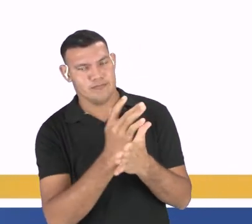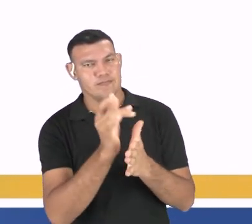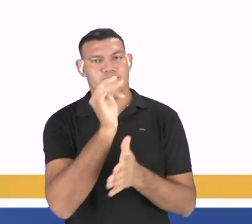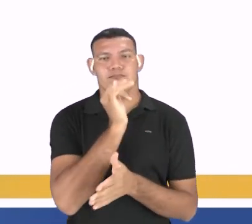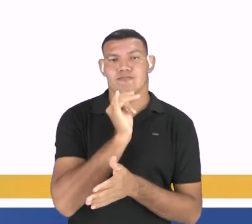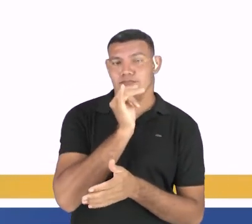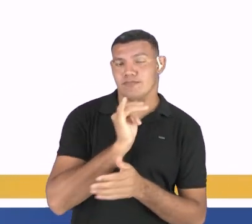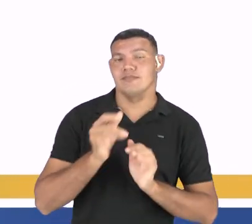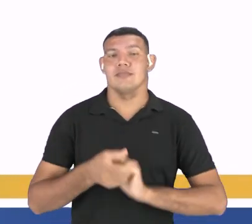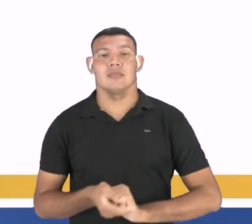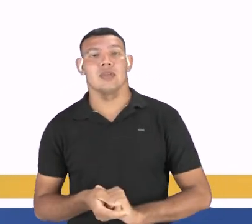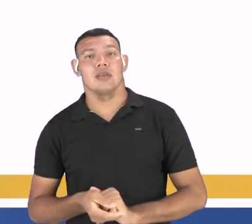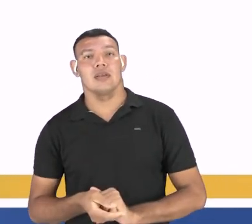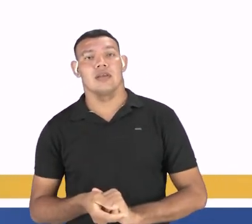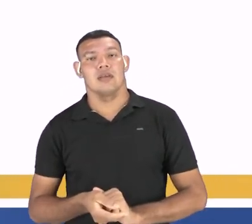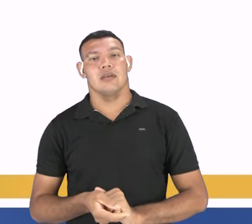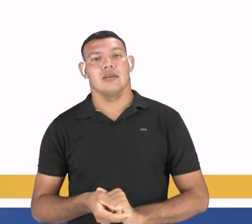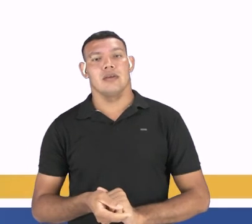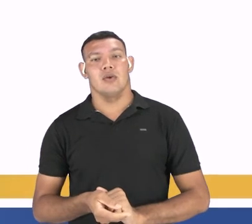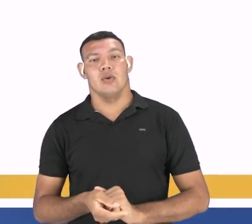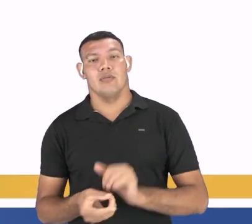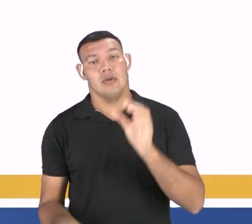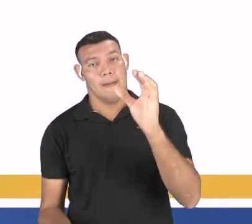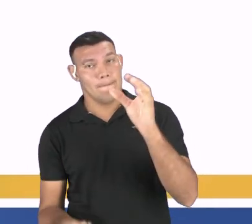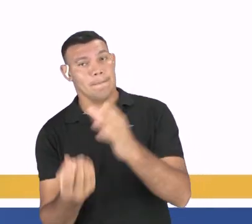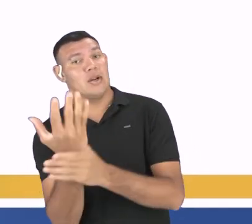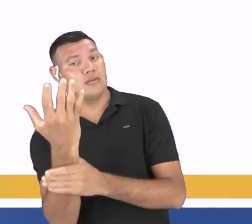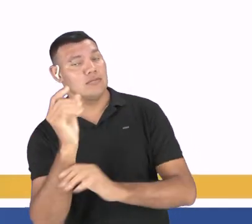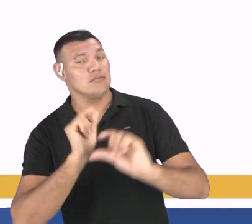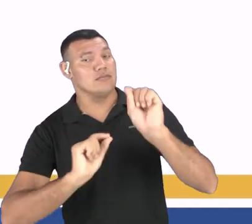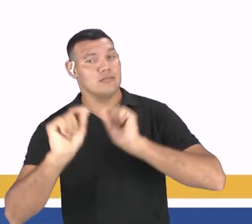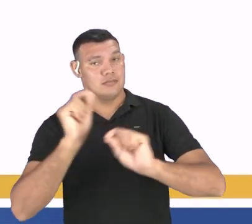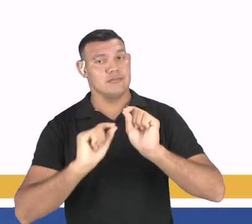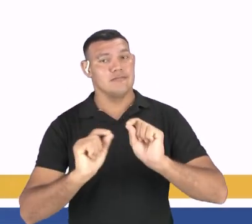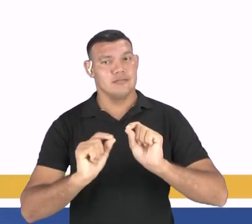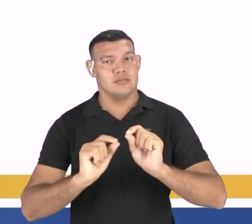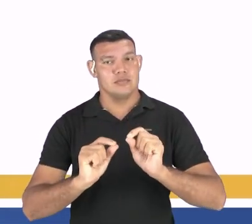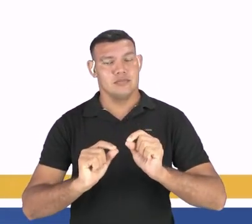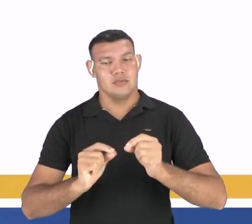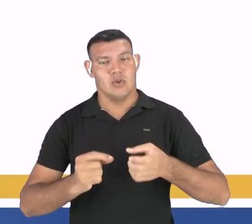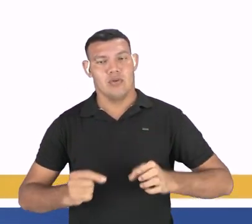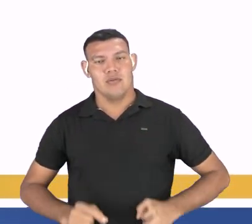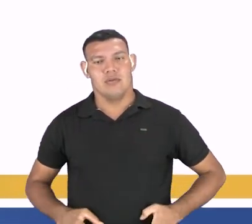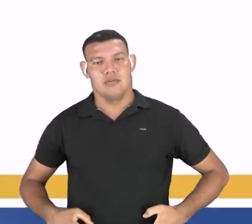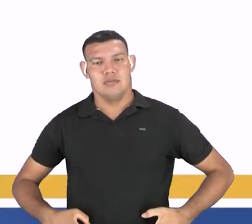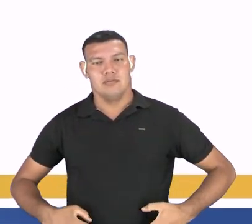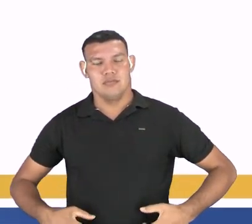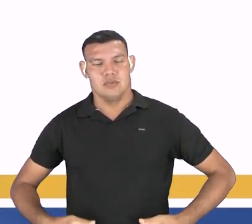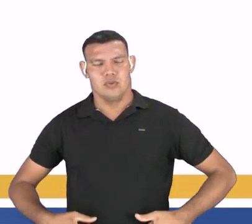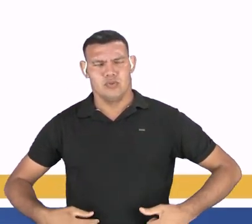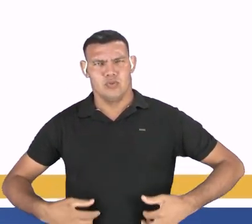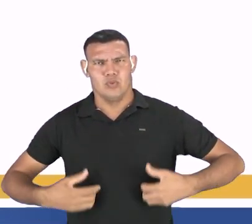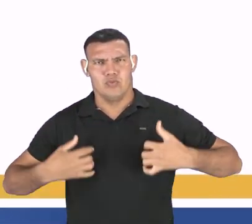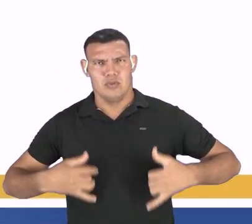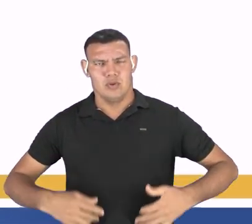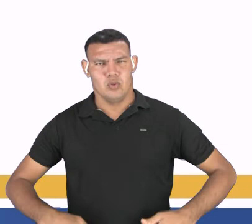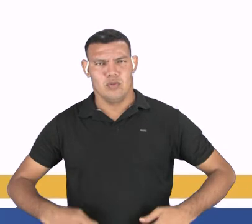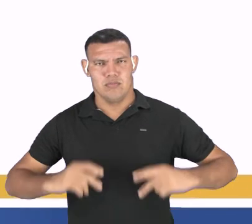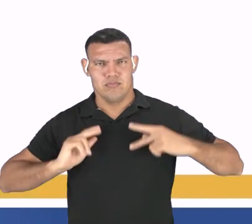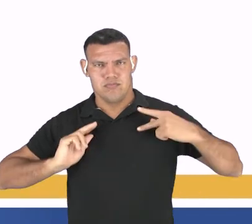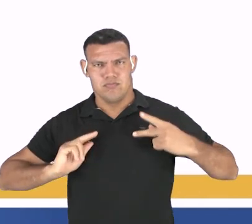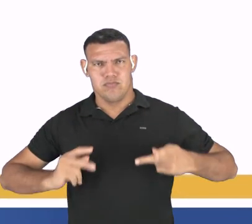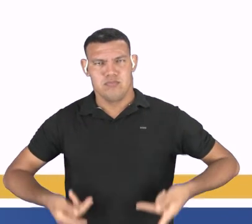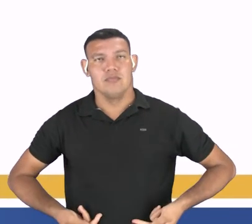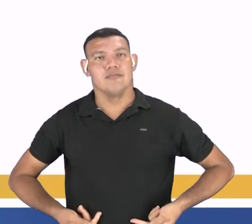alguns exemplos para vocês por exemplo na produção de hormônios humanos para o tratamento de doenças com insulina eo hormônio do